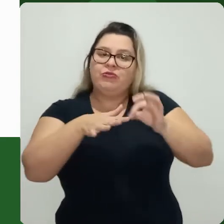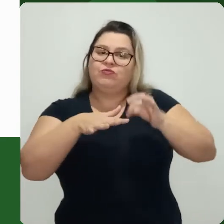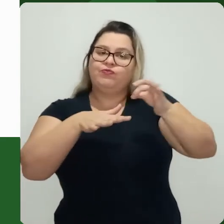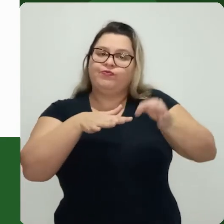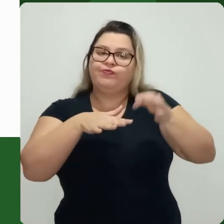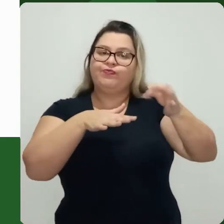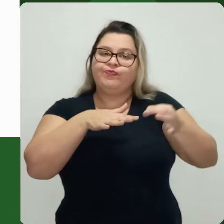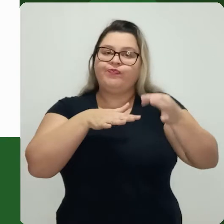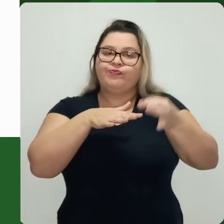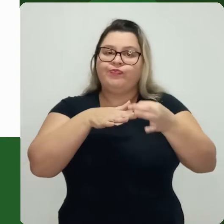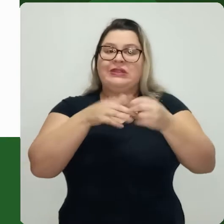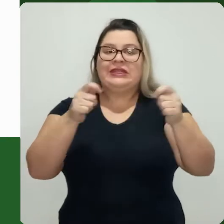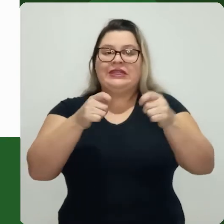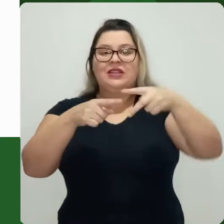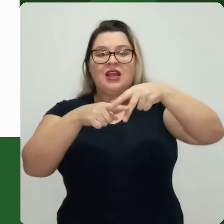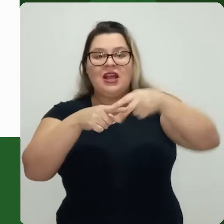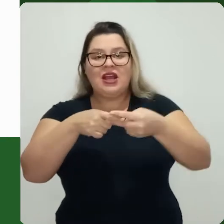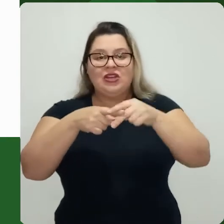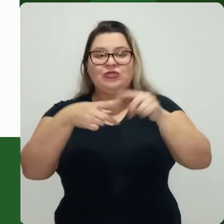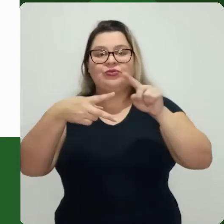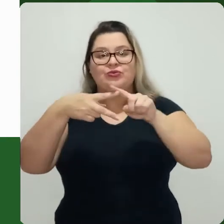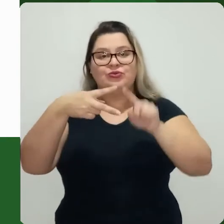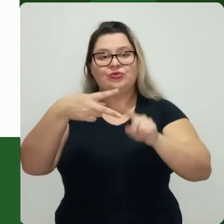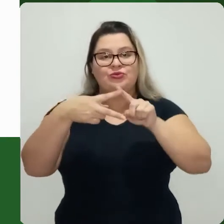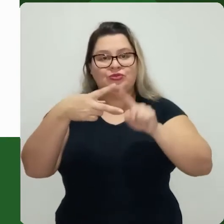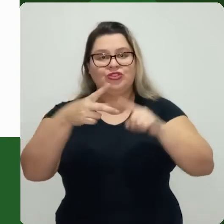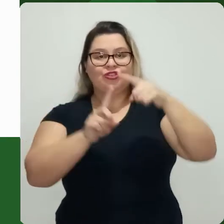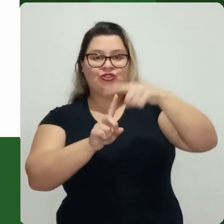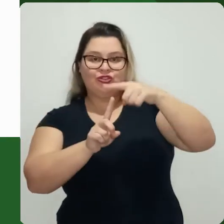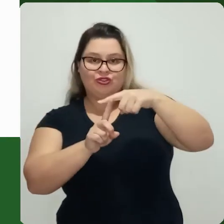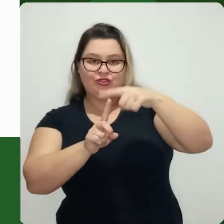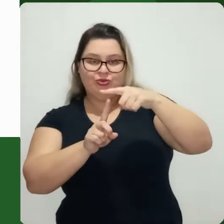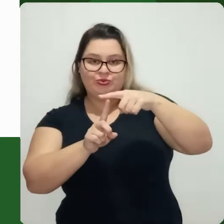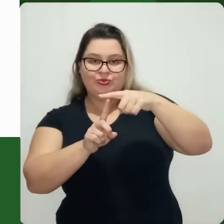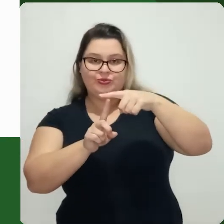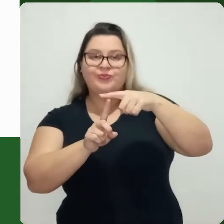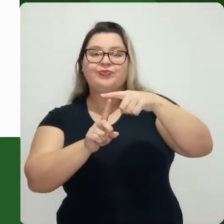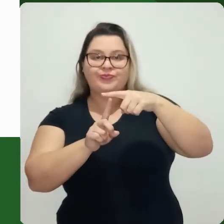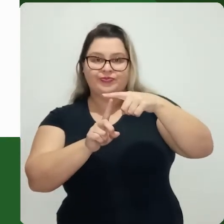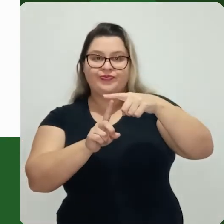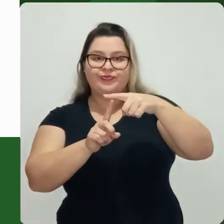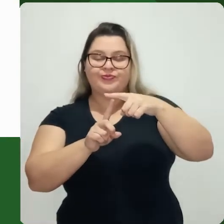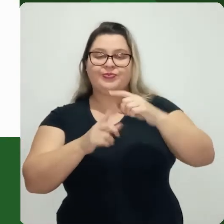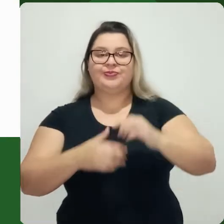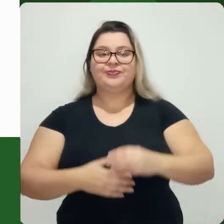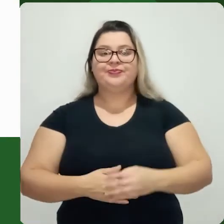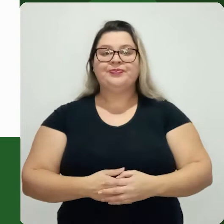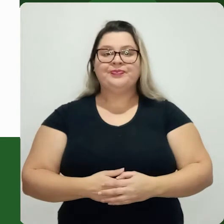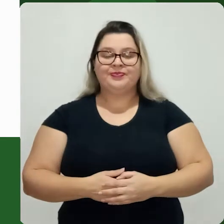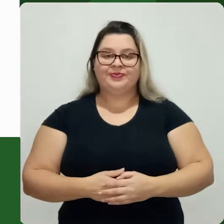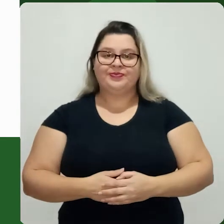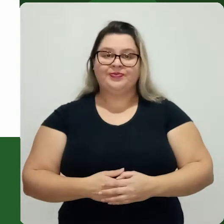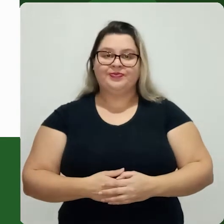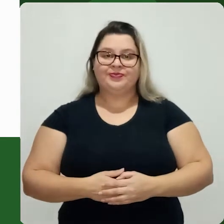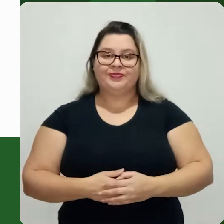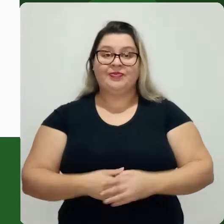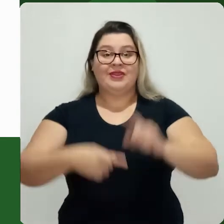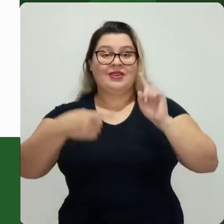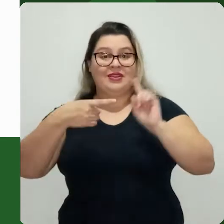formação dos pontos e podem ser ajustadas para duas configurações das agulhas do cilindro em relação às do